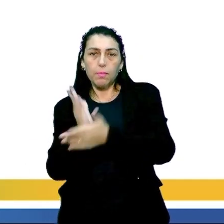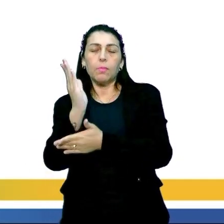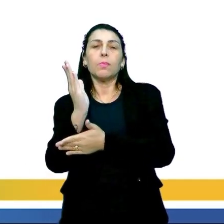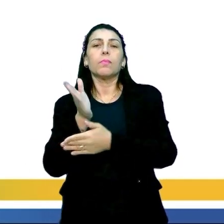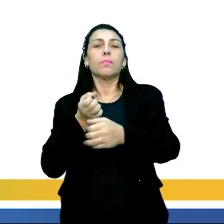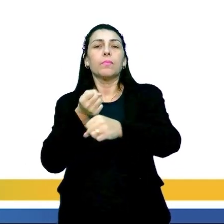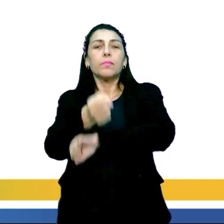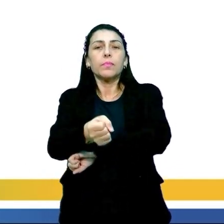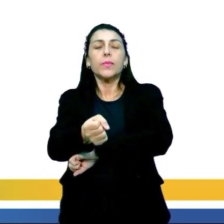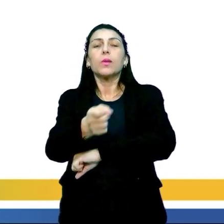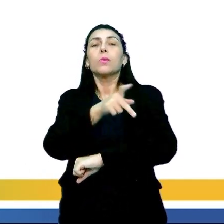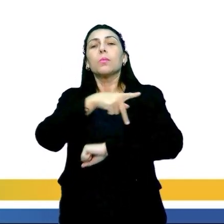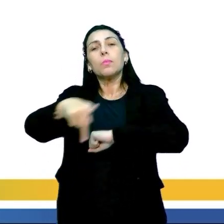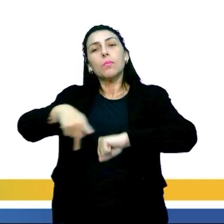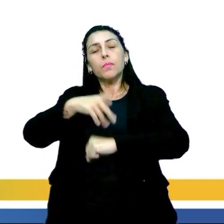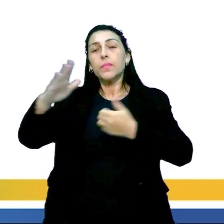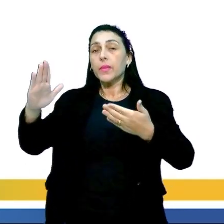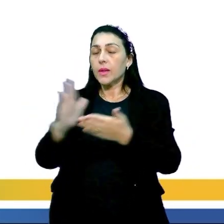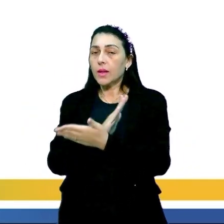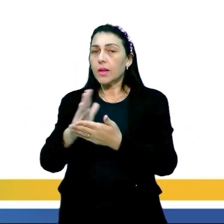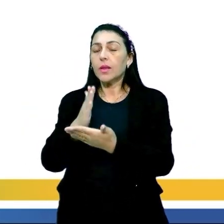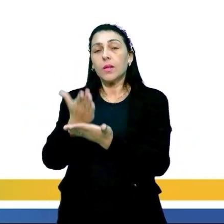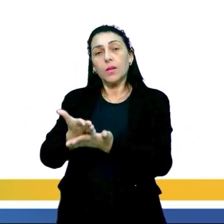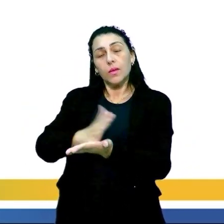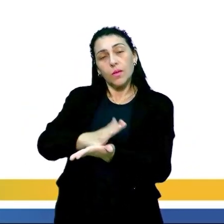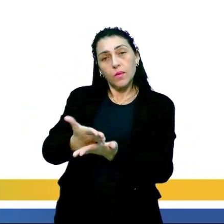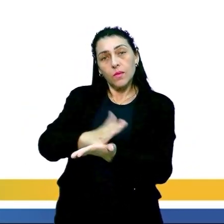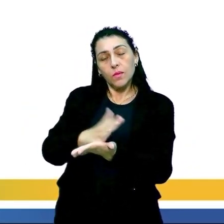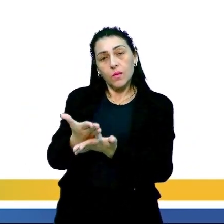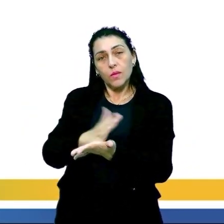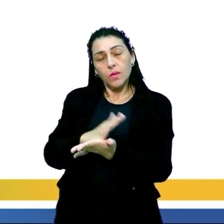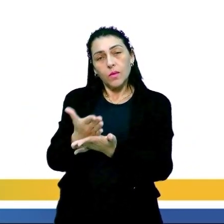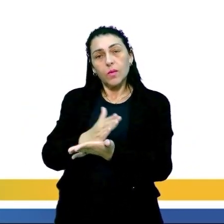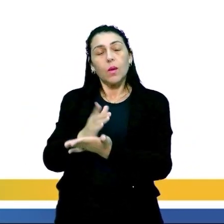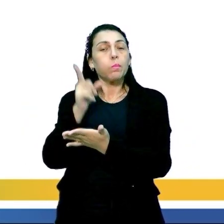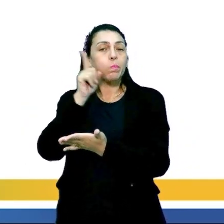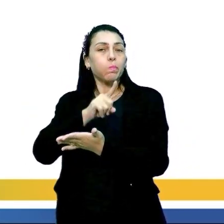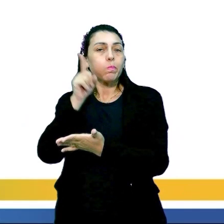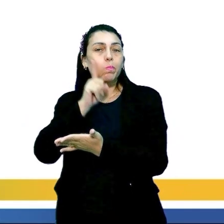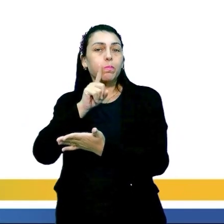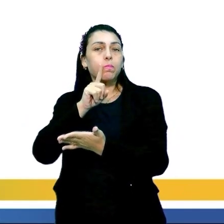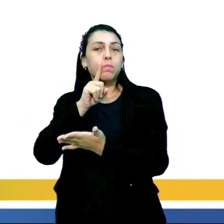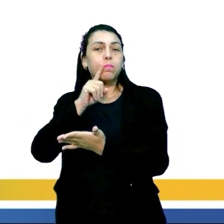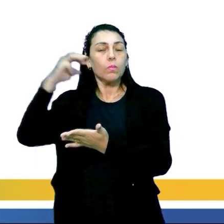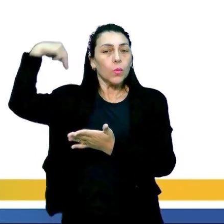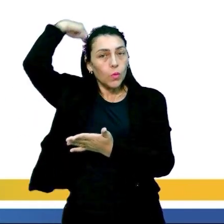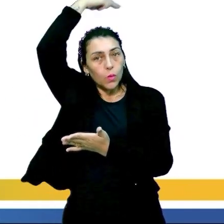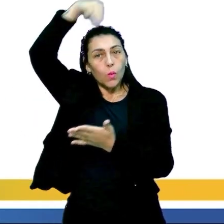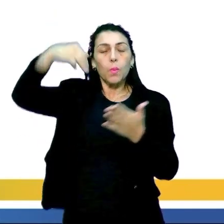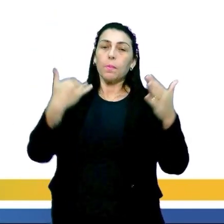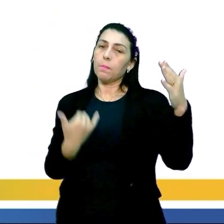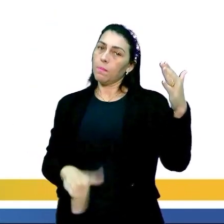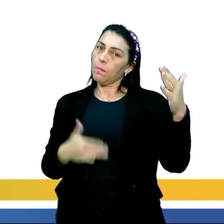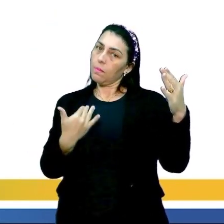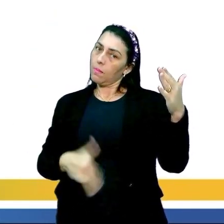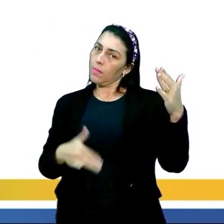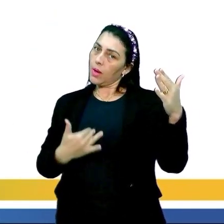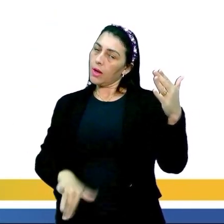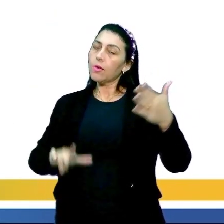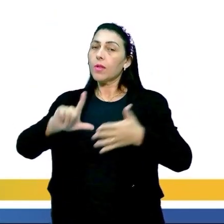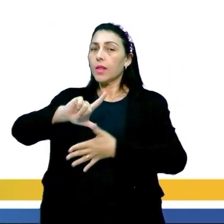determinado país. Isso acontece muito ali na fronteira dos Estados Unidos com o México, né? Onde os